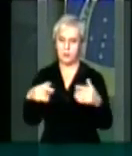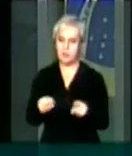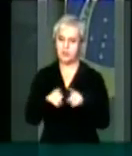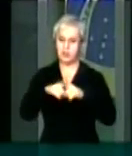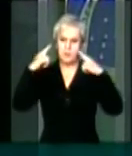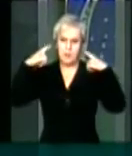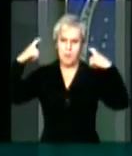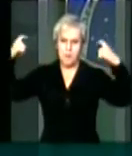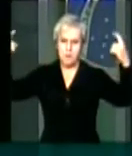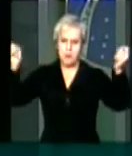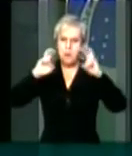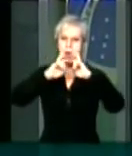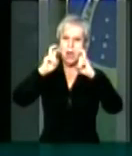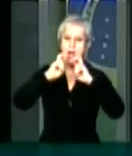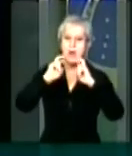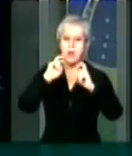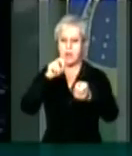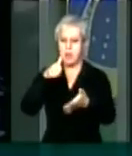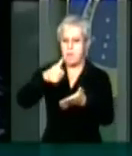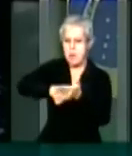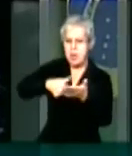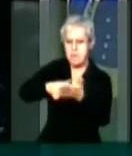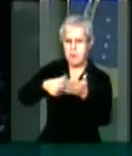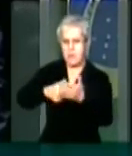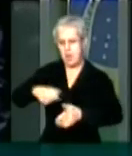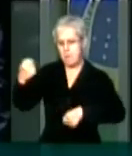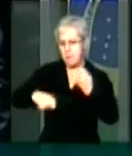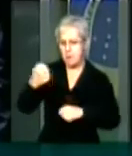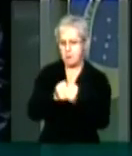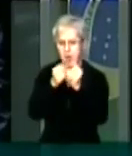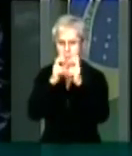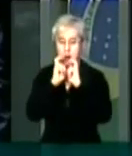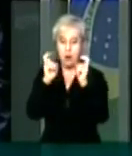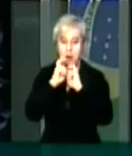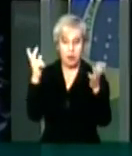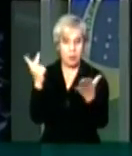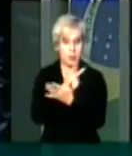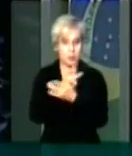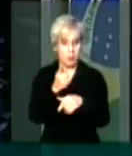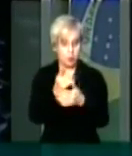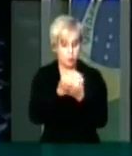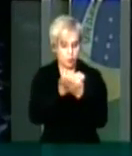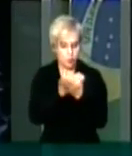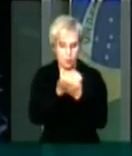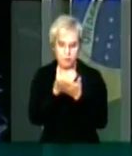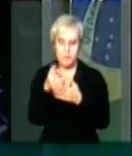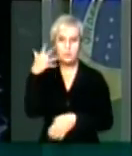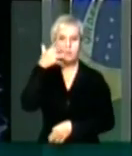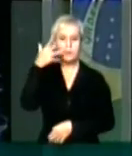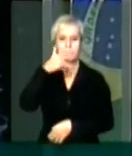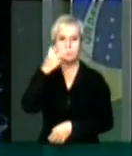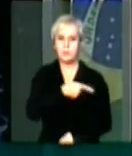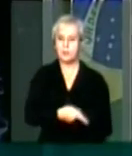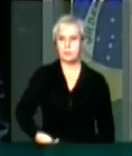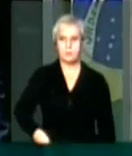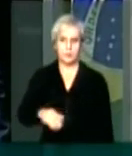panelaço, buzinaço, as manifestações que de imediato ocorreram logo nos primeiros 5 minutos do pronunciamento